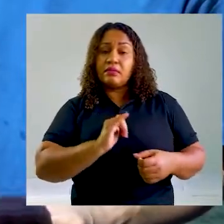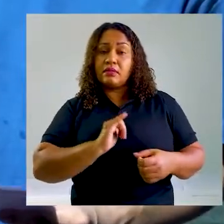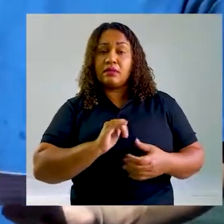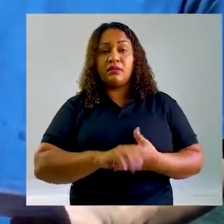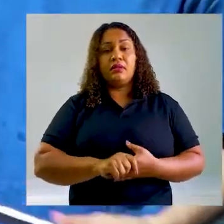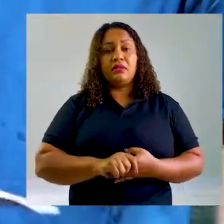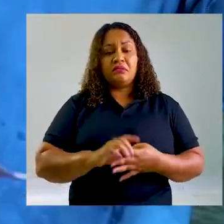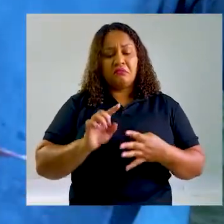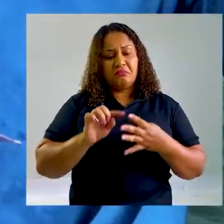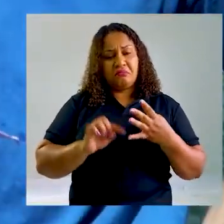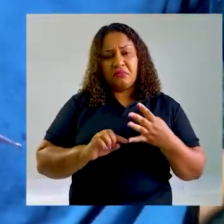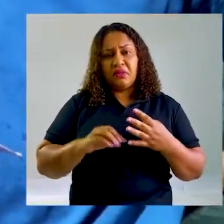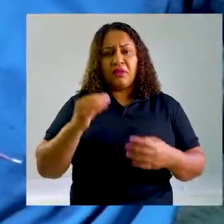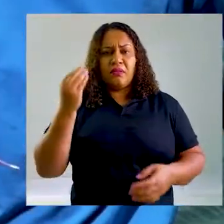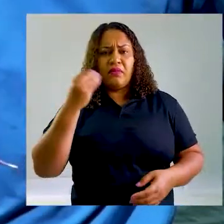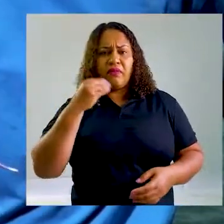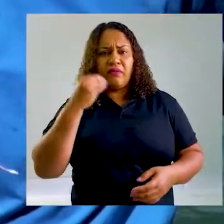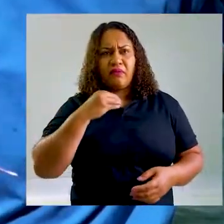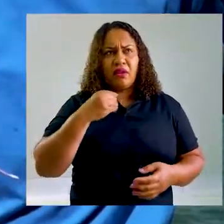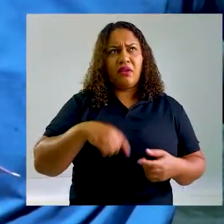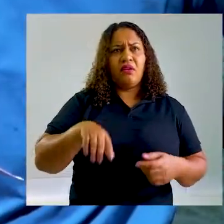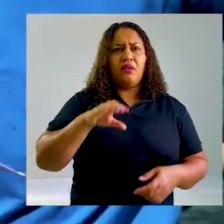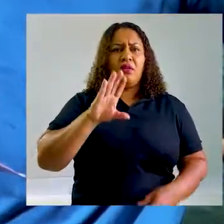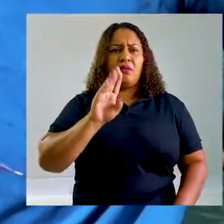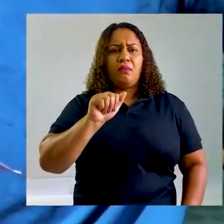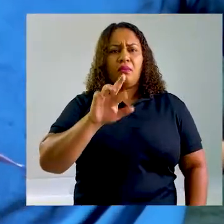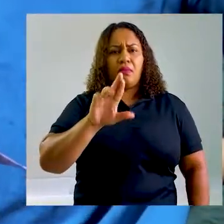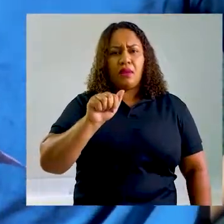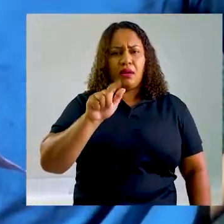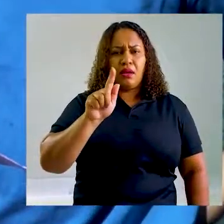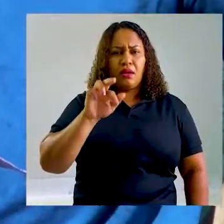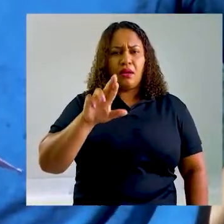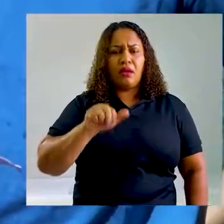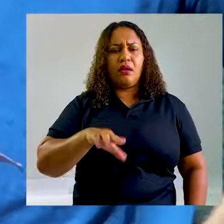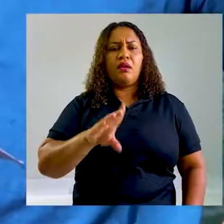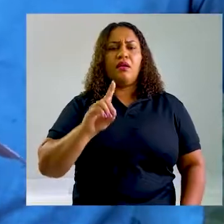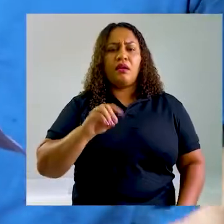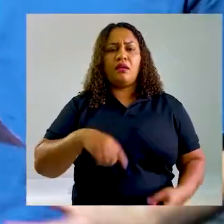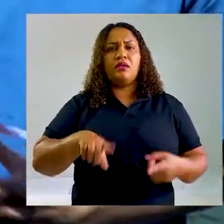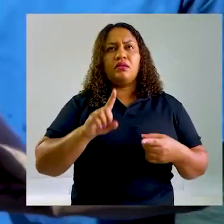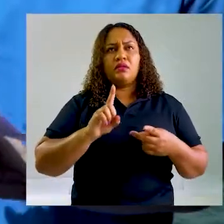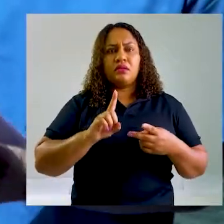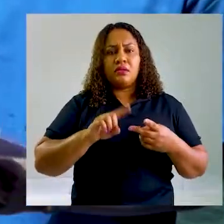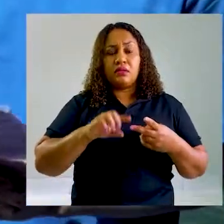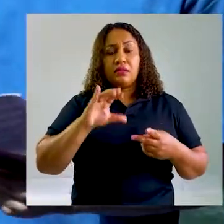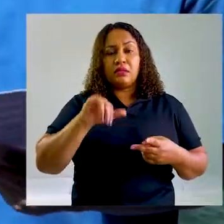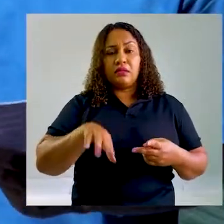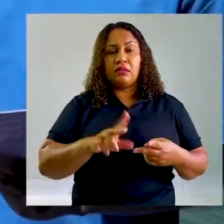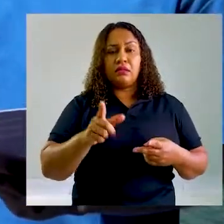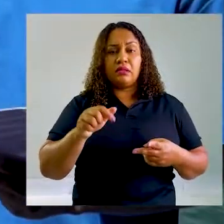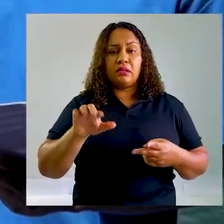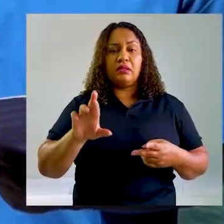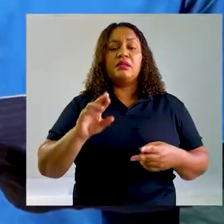urbana, são menos impactados. Nós temos o Barra Grande, o Cinzeiro, Angical, são rios que estão com uma qualidade ambiental boa